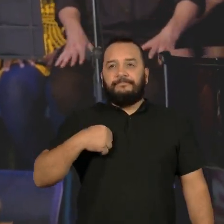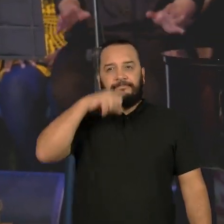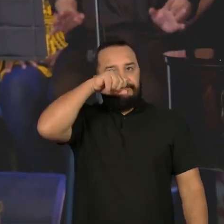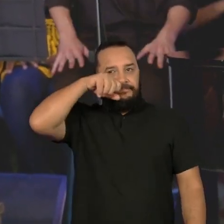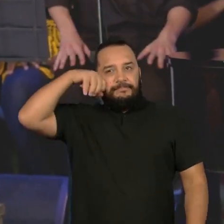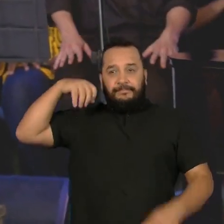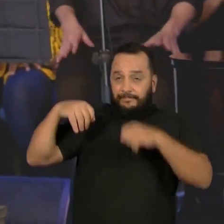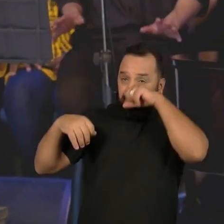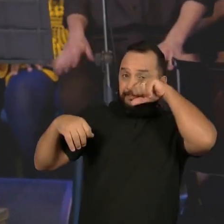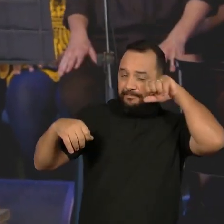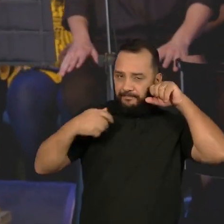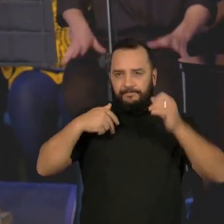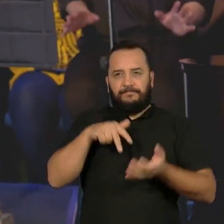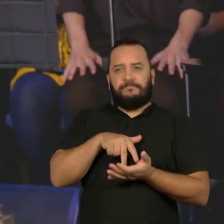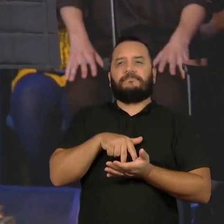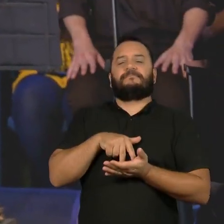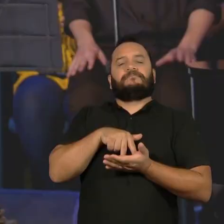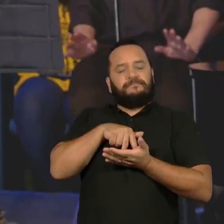me segurei